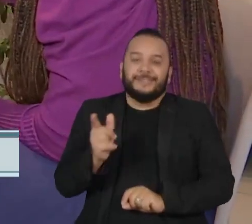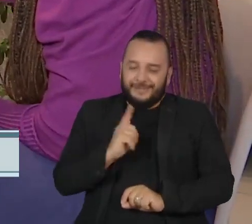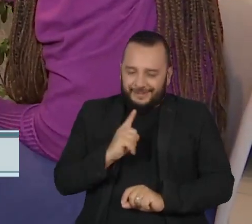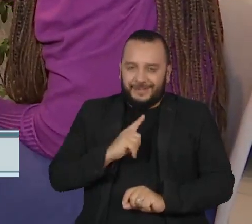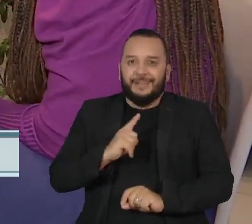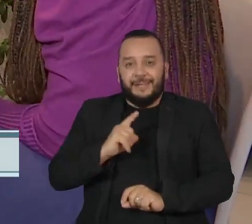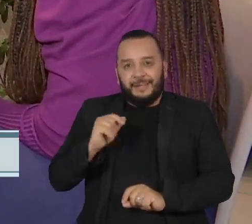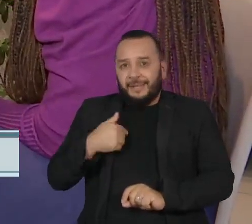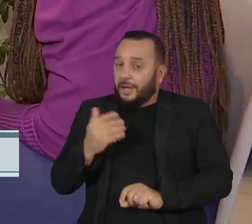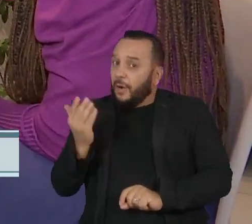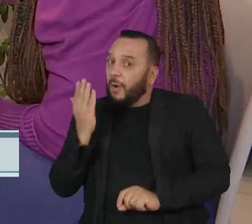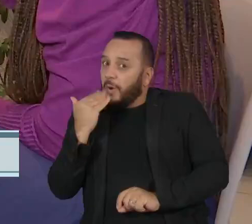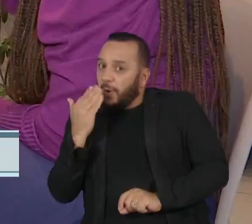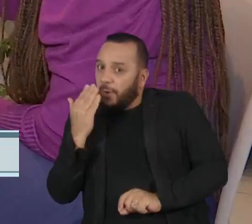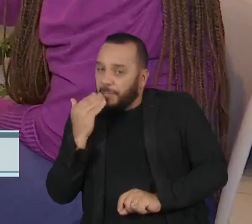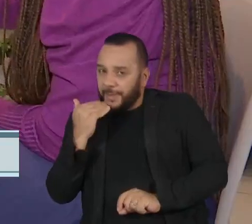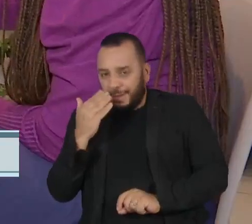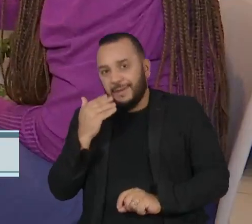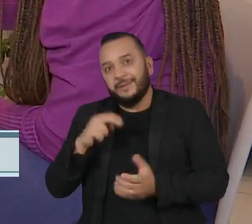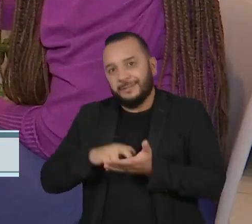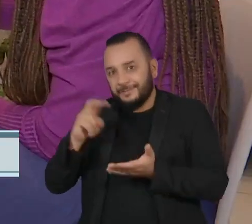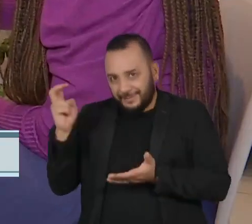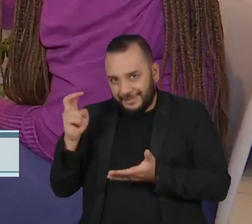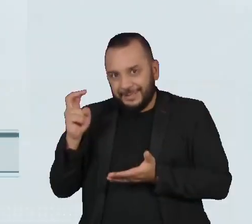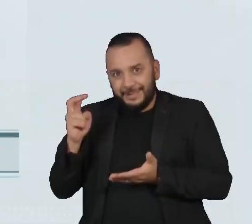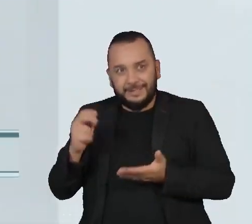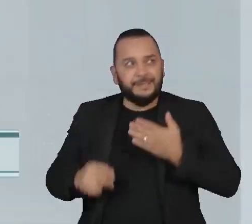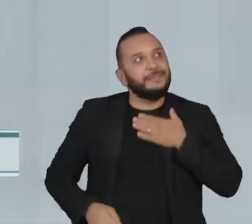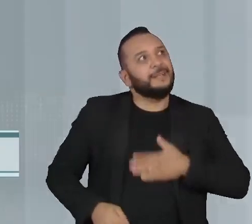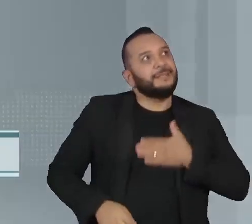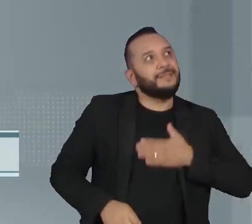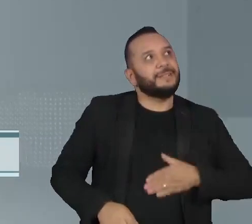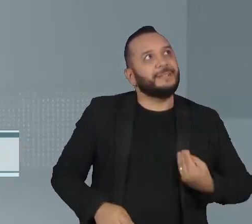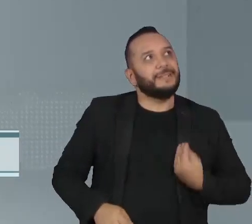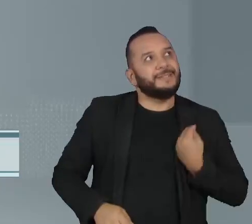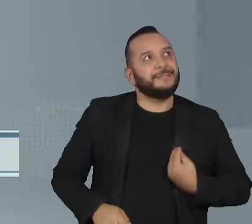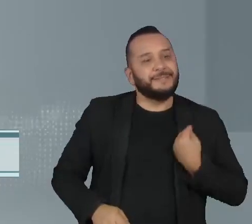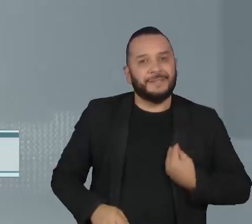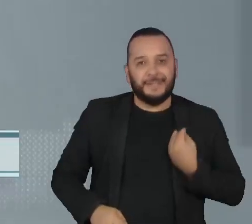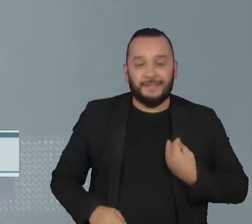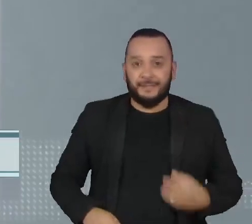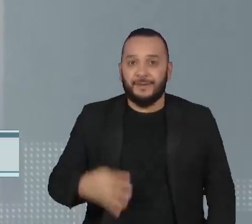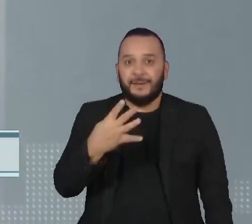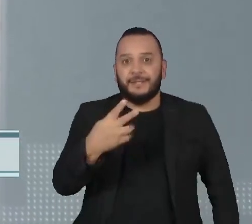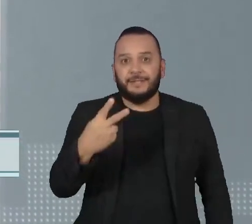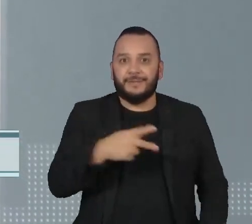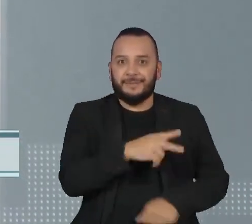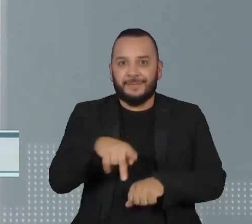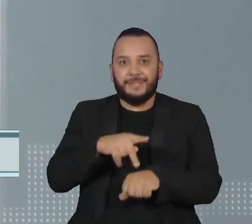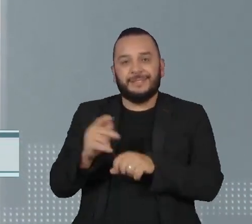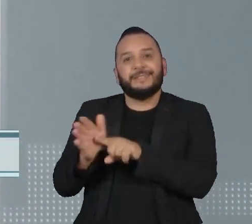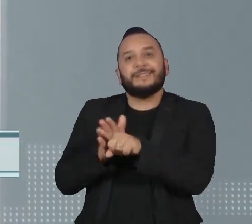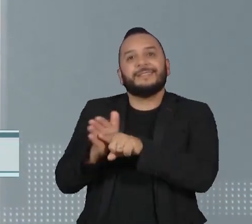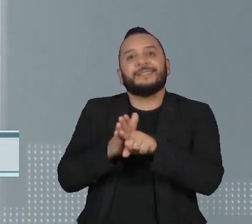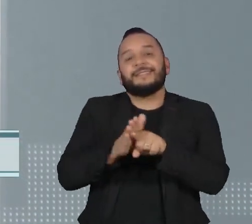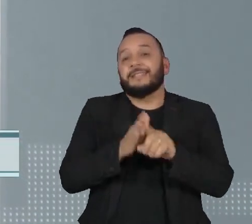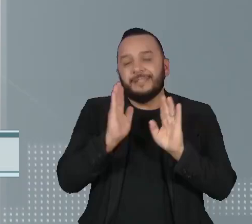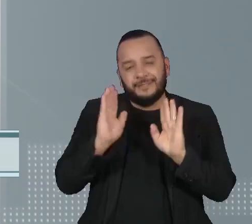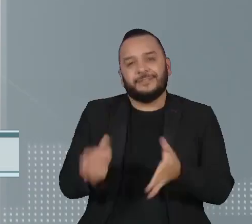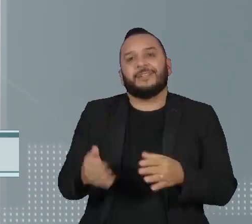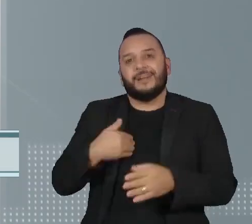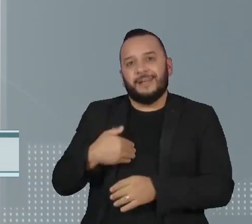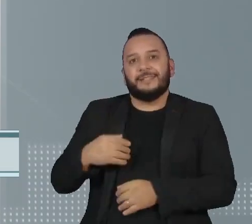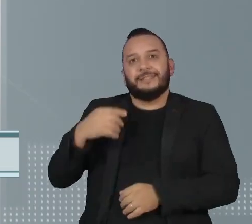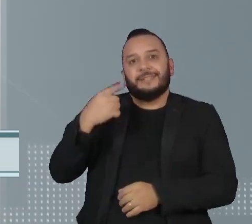frequência da refeição e a satisfação com a vida no trabalho feito em 42 países os pesquisadores perguntaram a mais